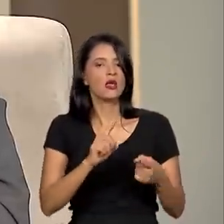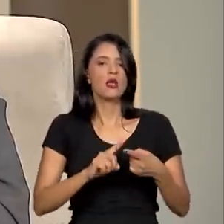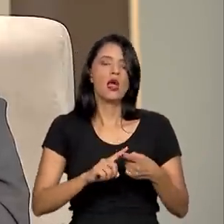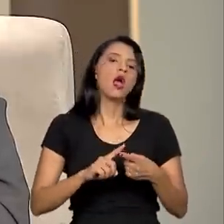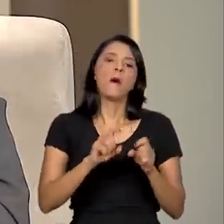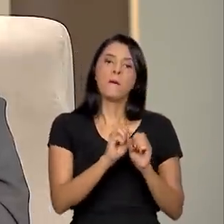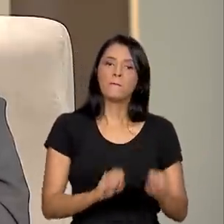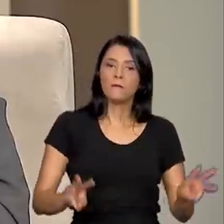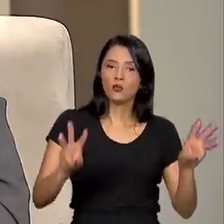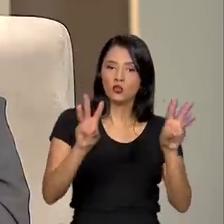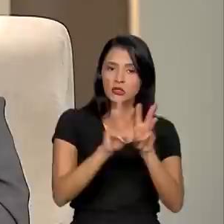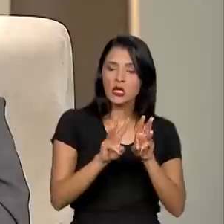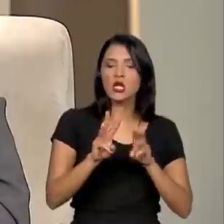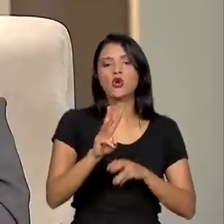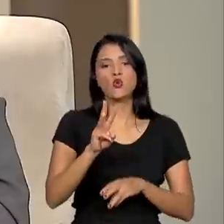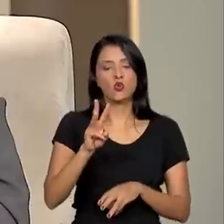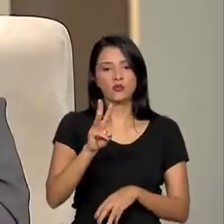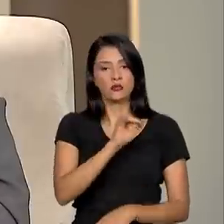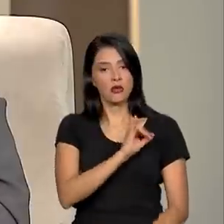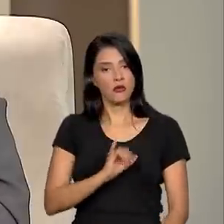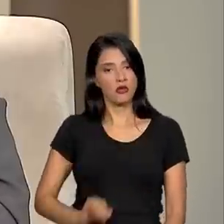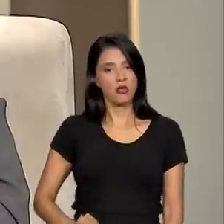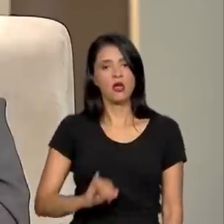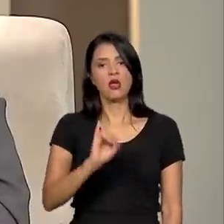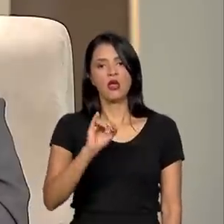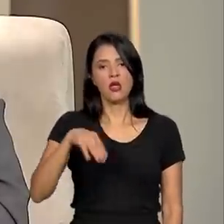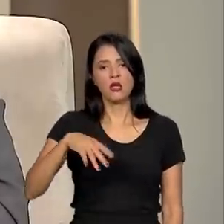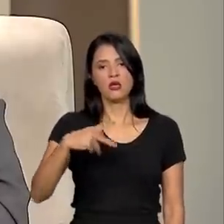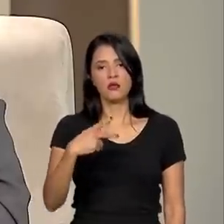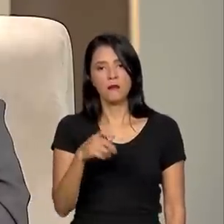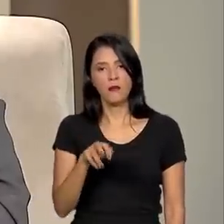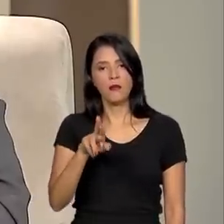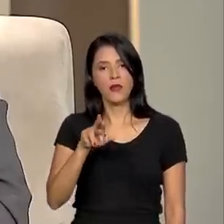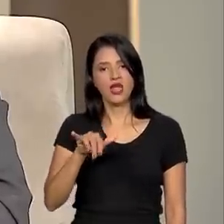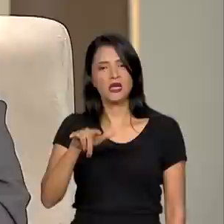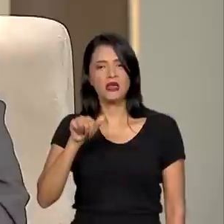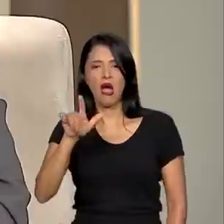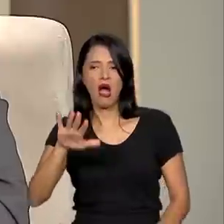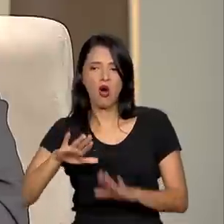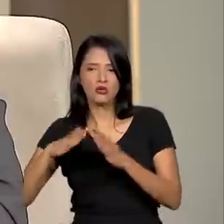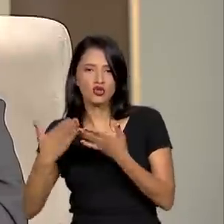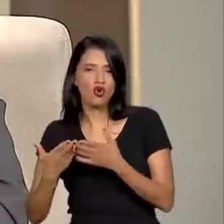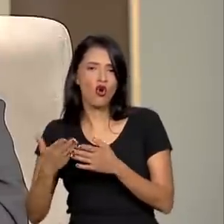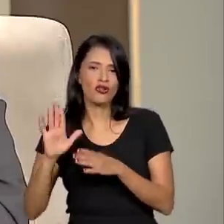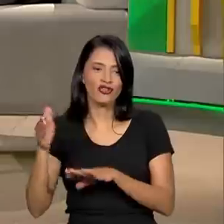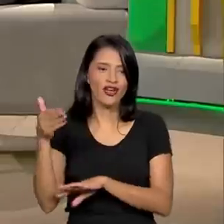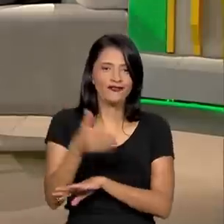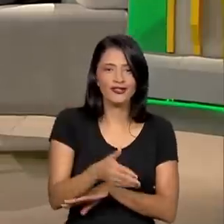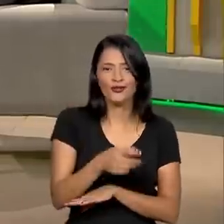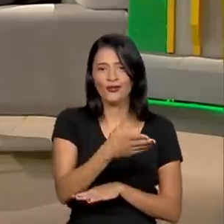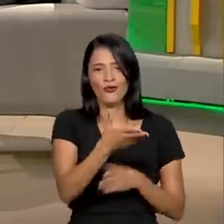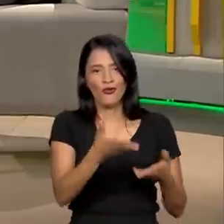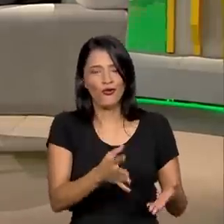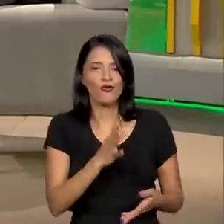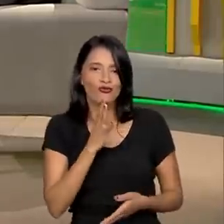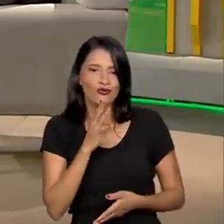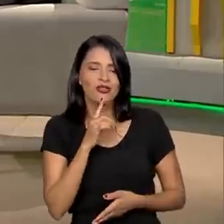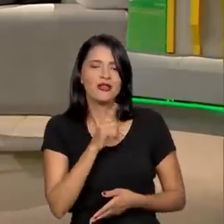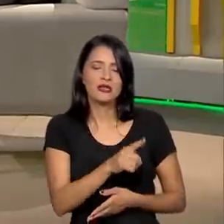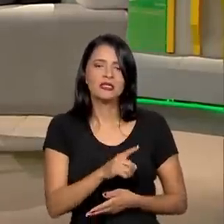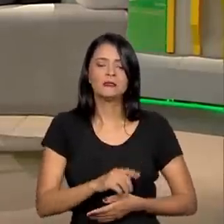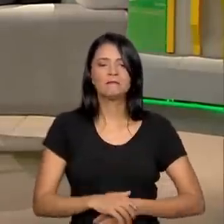Imperial, que todo mundo, grandes escolas já visitaram, aquele se põe a pantufinha, que é meia